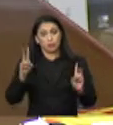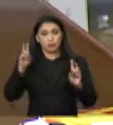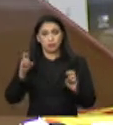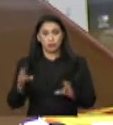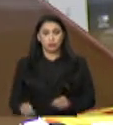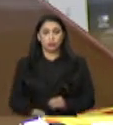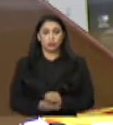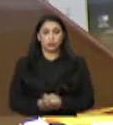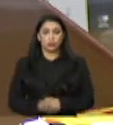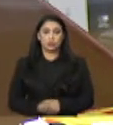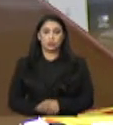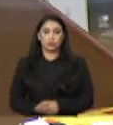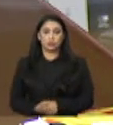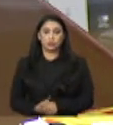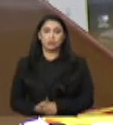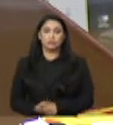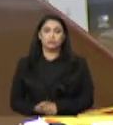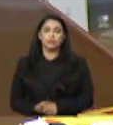e"